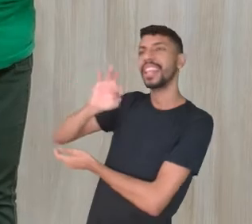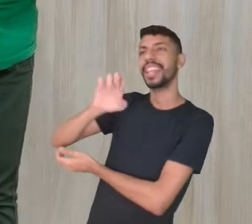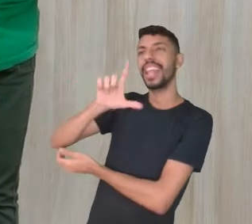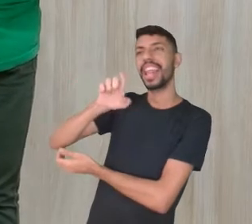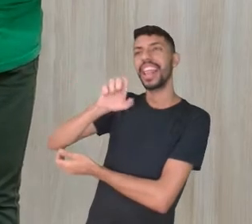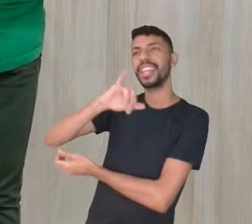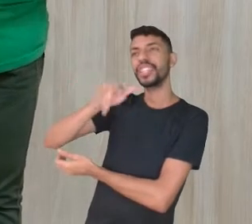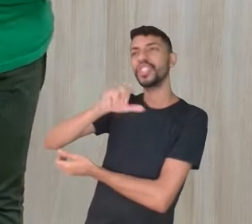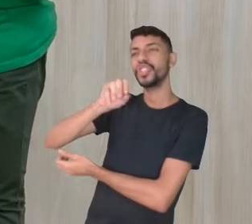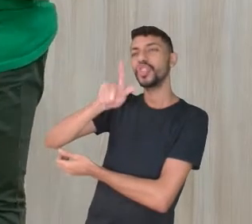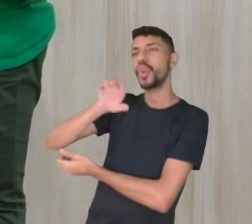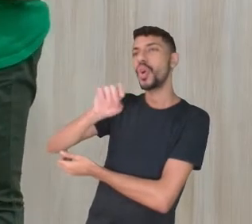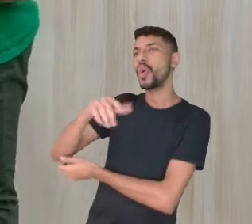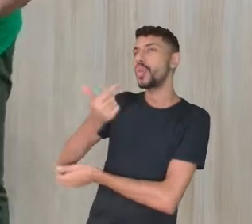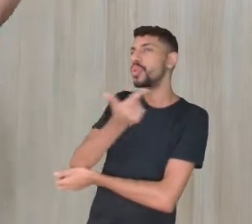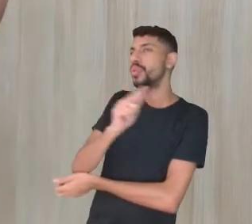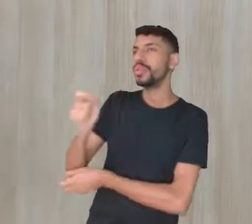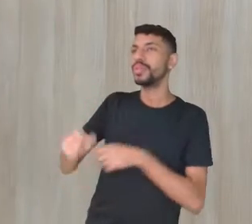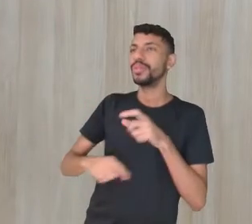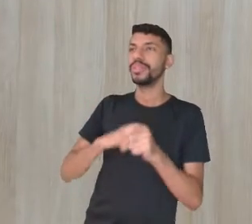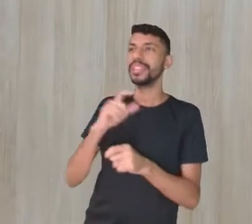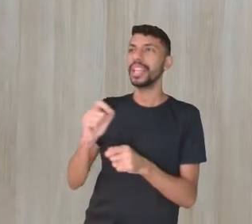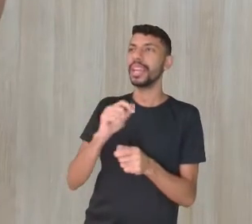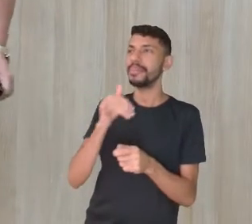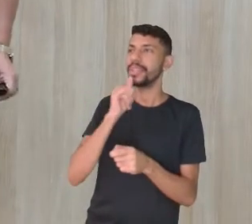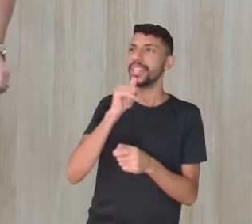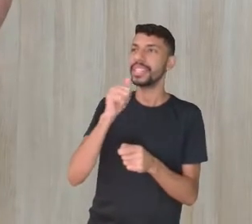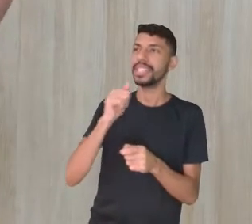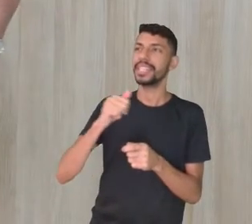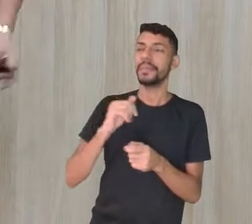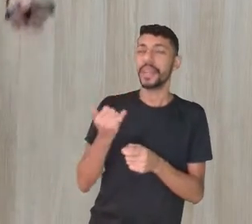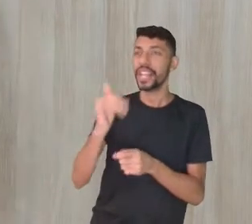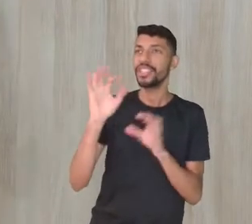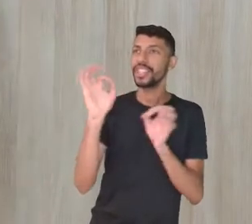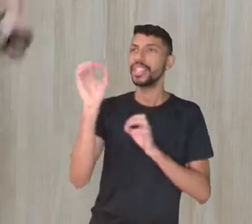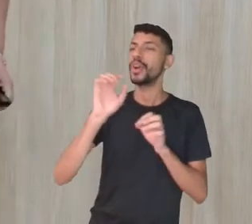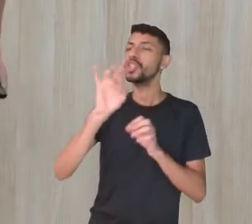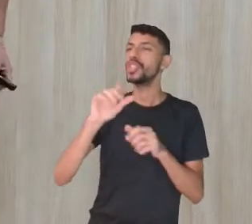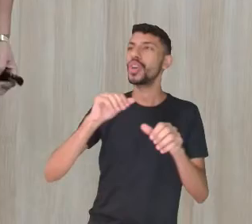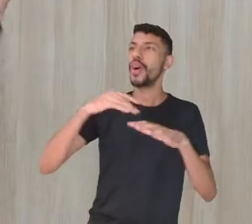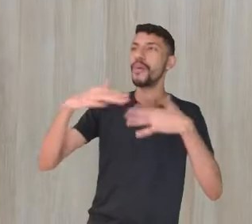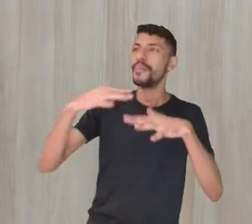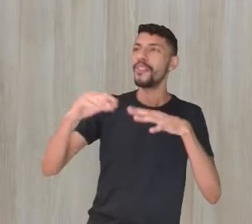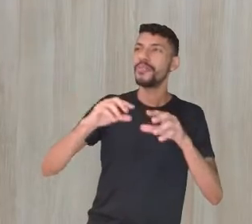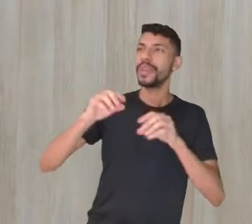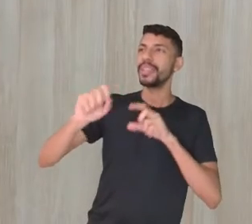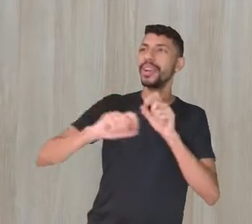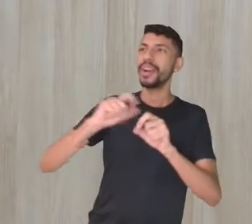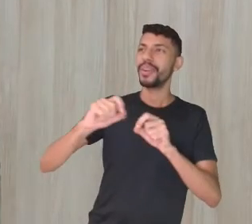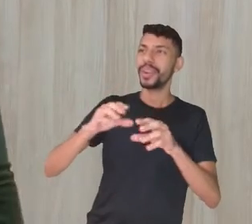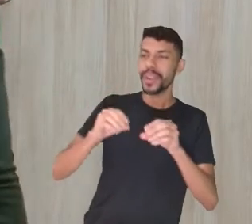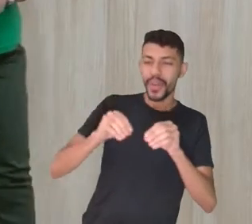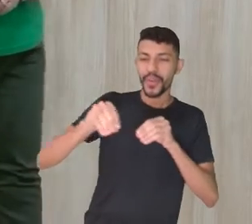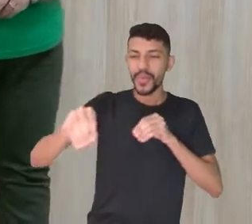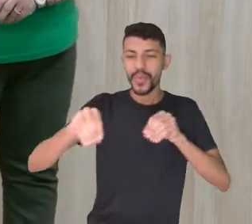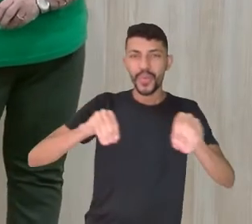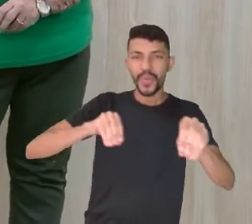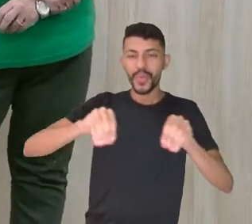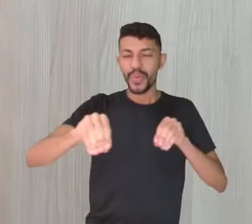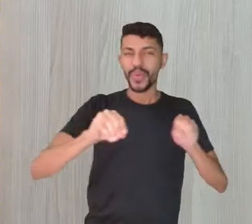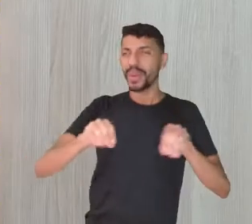tem cartucho. Todo o movimento era nesse grande botão. Eu vou chamar a professora Cláudia para ela dar um depoimento de que era isso